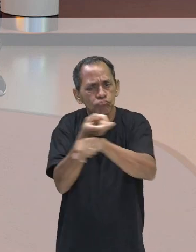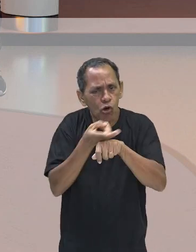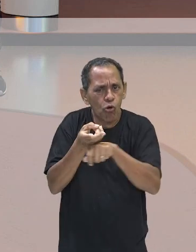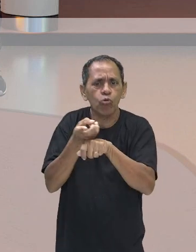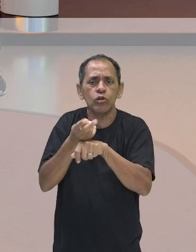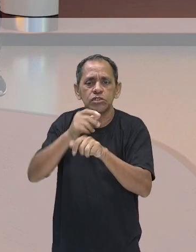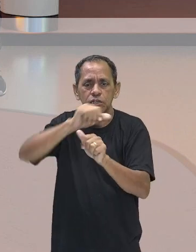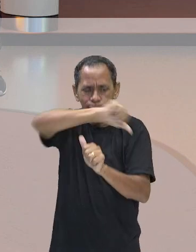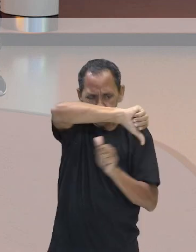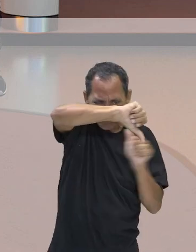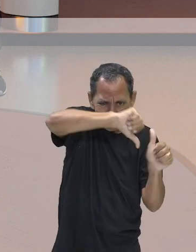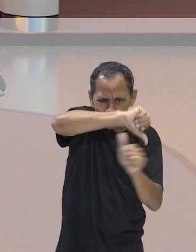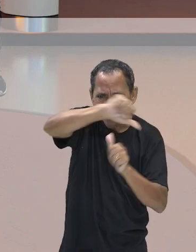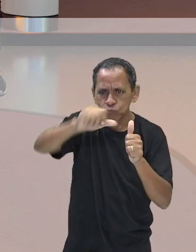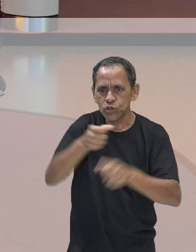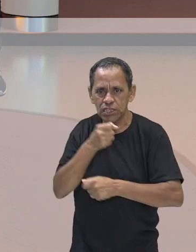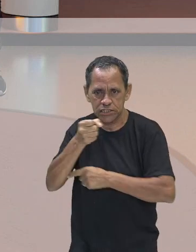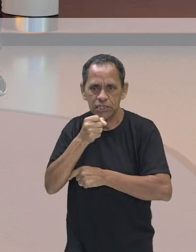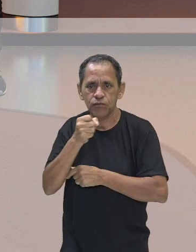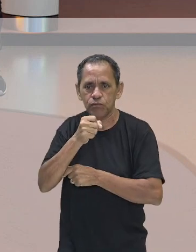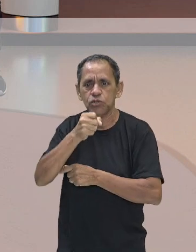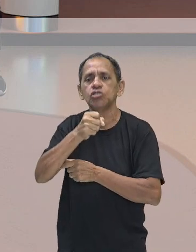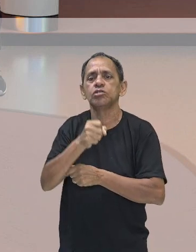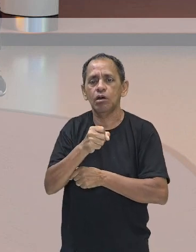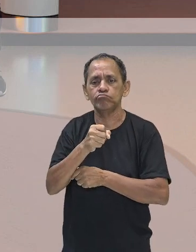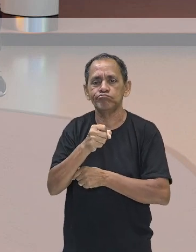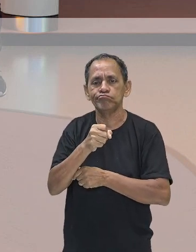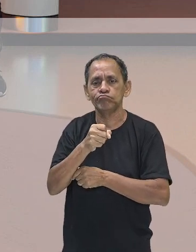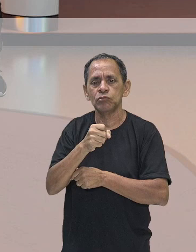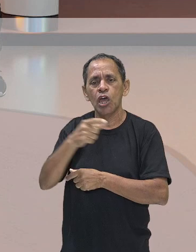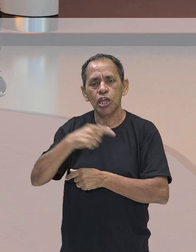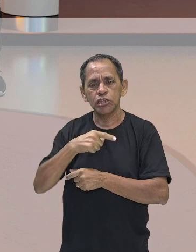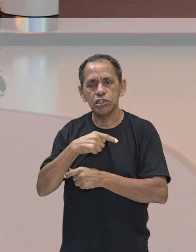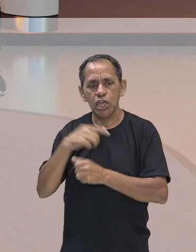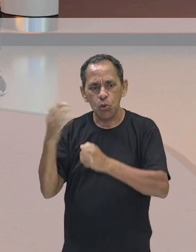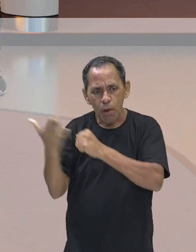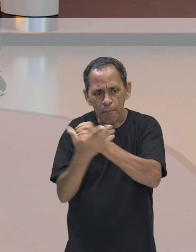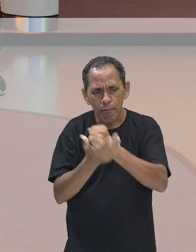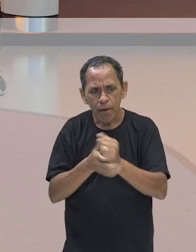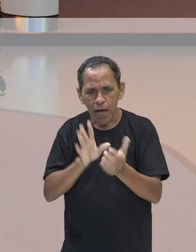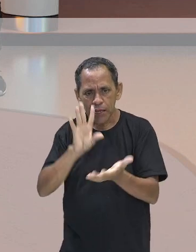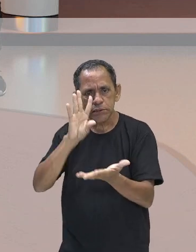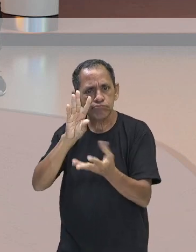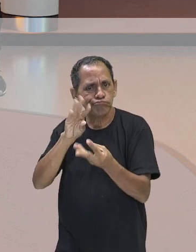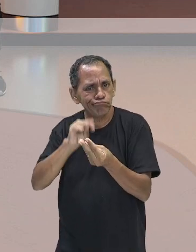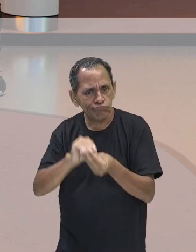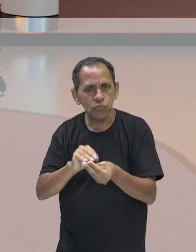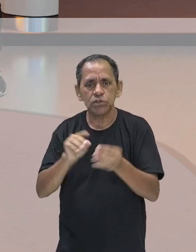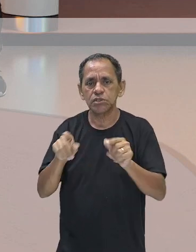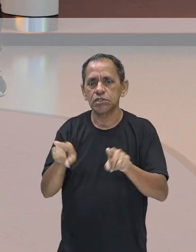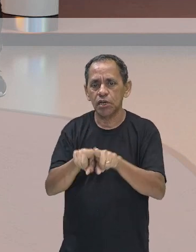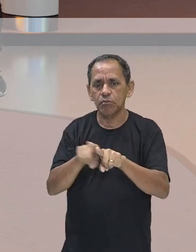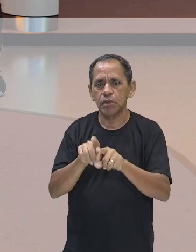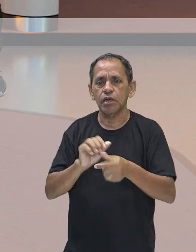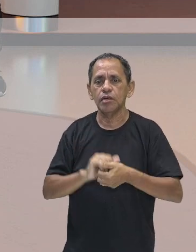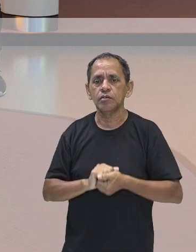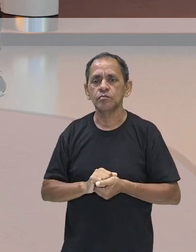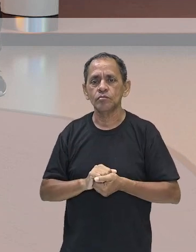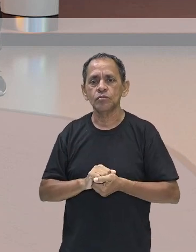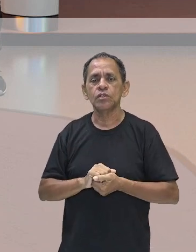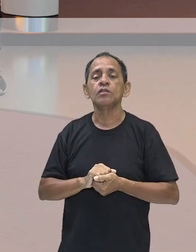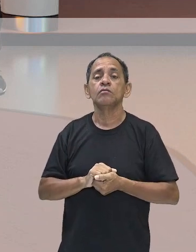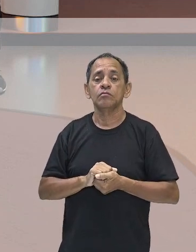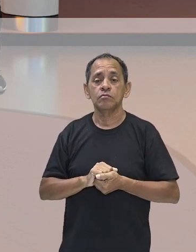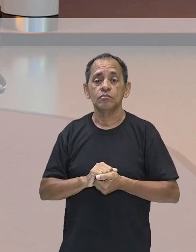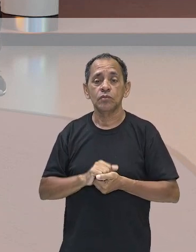essa entrevista, esse relato, em uma fonte histórica, fonte essa que a gente chama de fonte